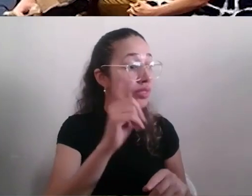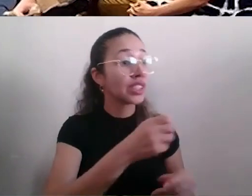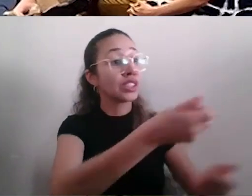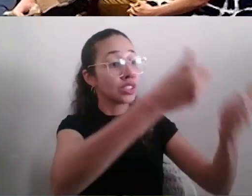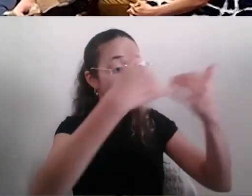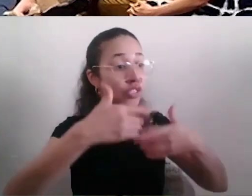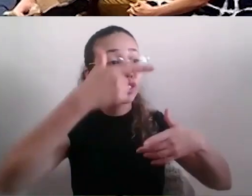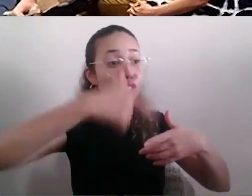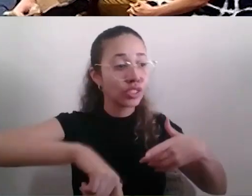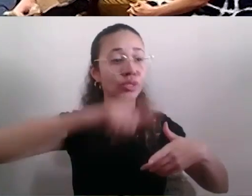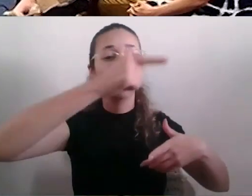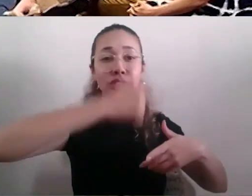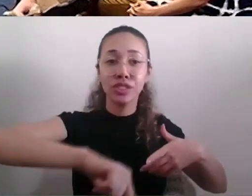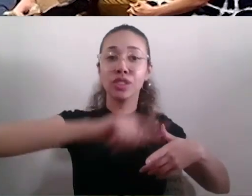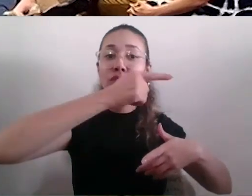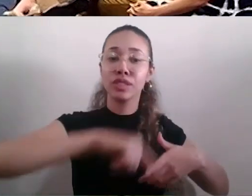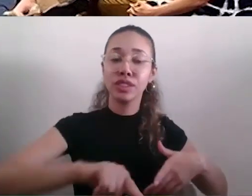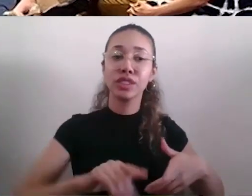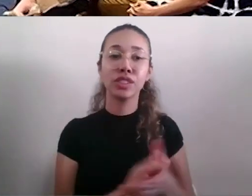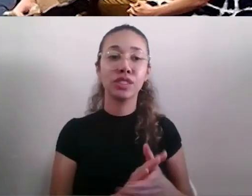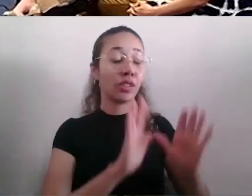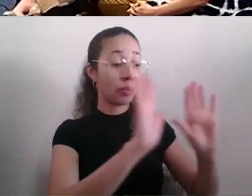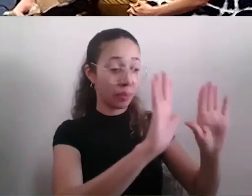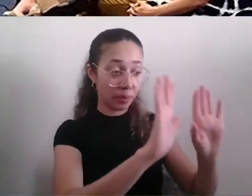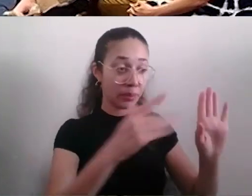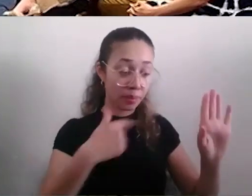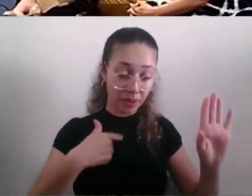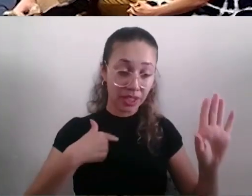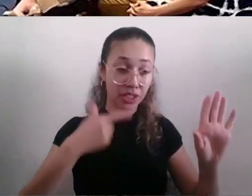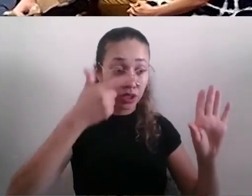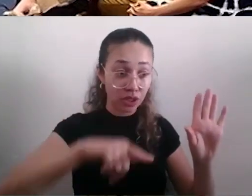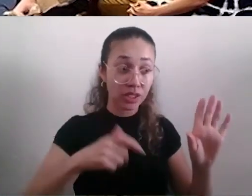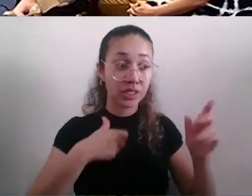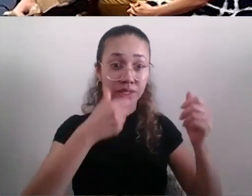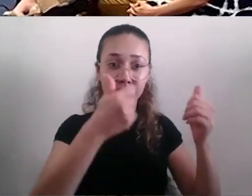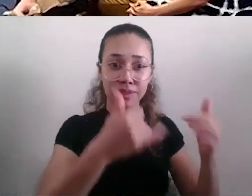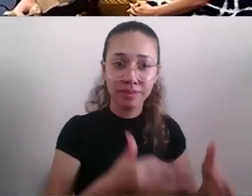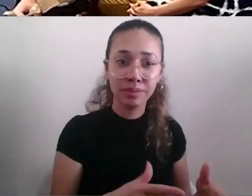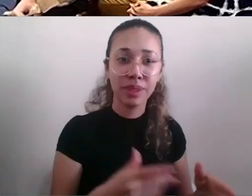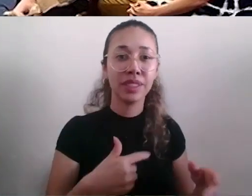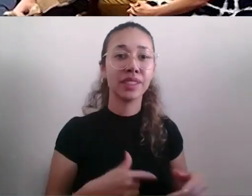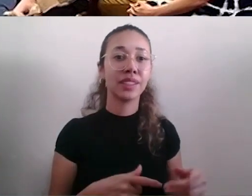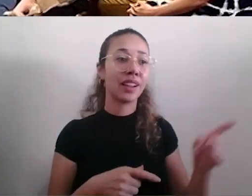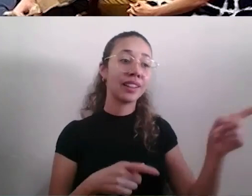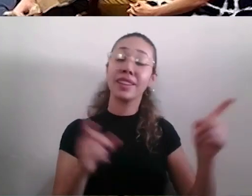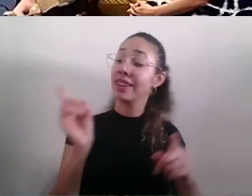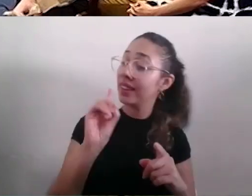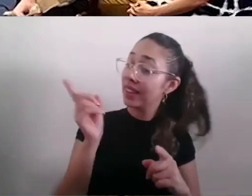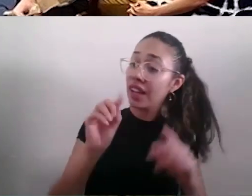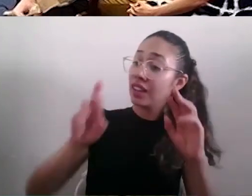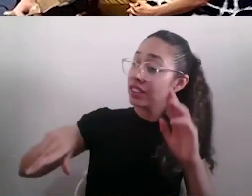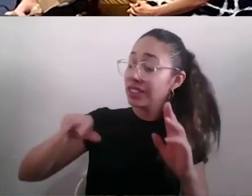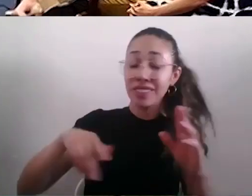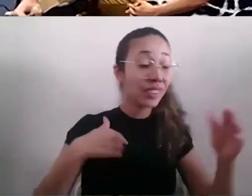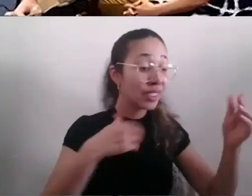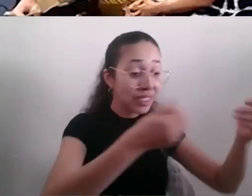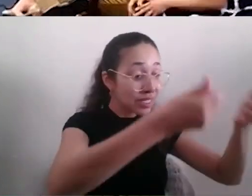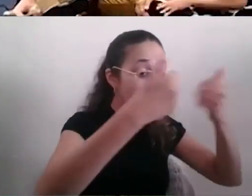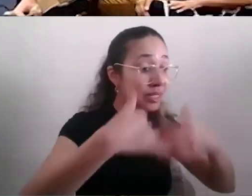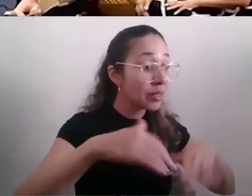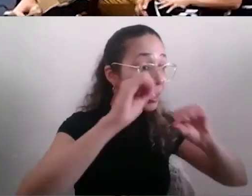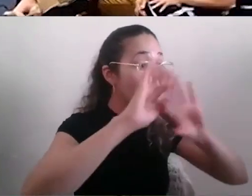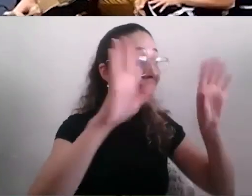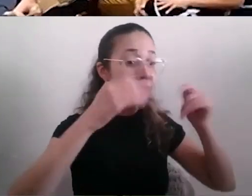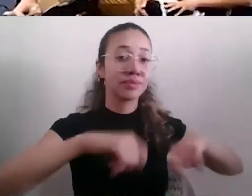que é. Eu dizia, então, peraí, deixa eu repetir para ver se eu entendi. Aí eu dizia, não sei o que, não sei o que, ele dizia assim, não é isso. Então, eu dizia, então me explica o que que é. Mas,